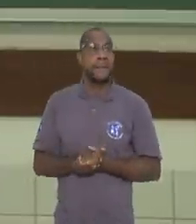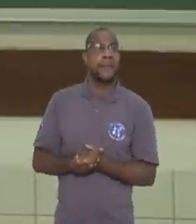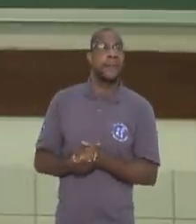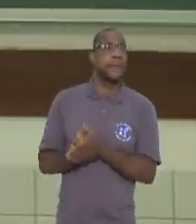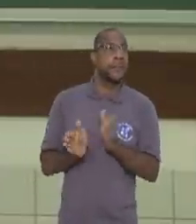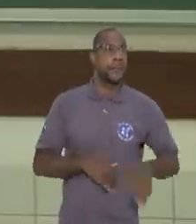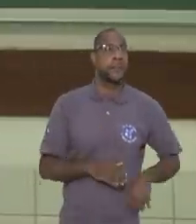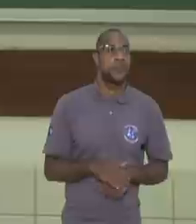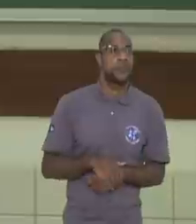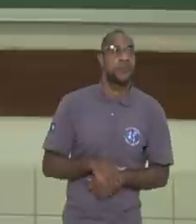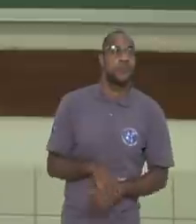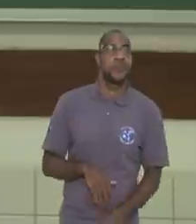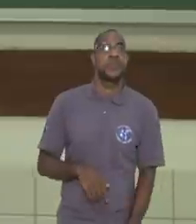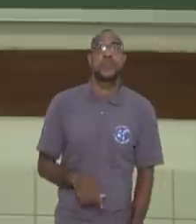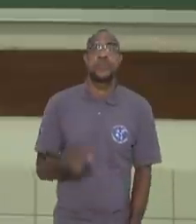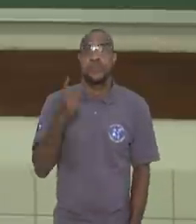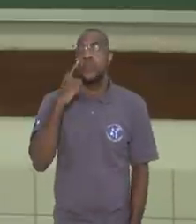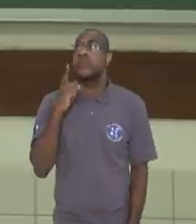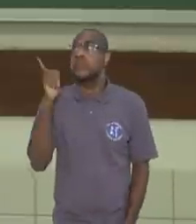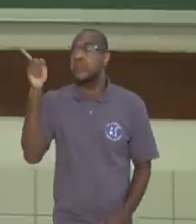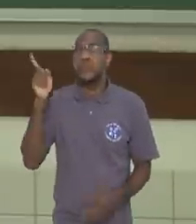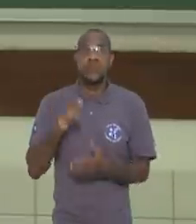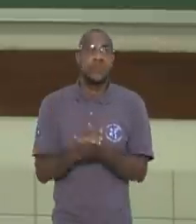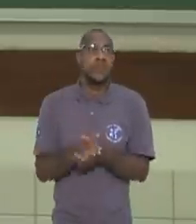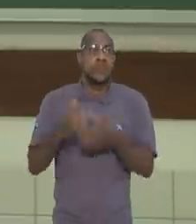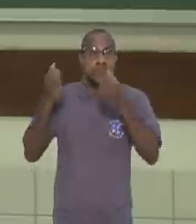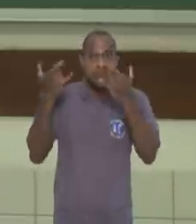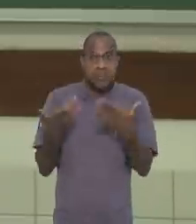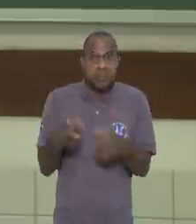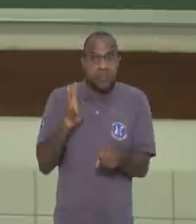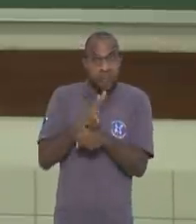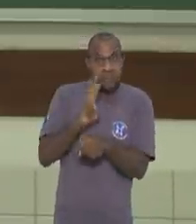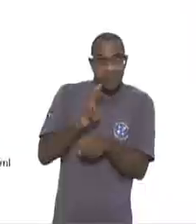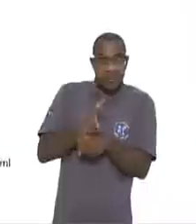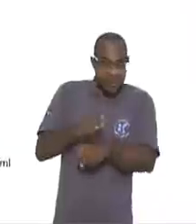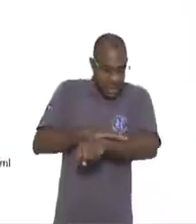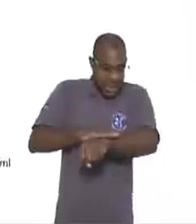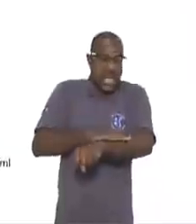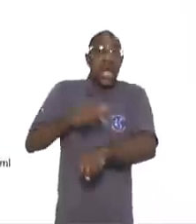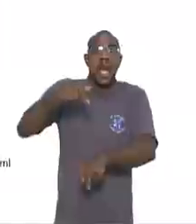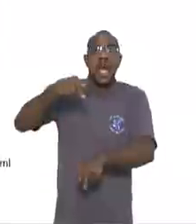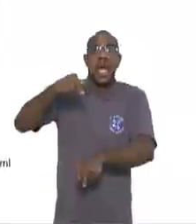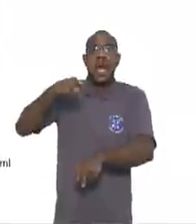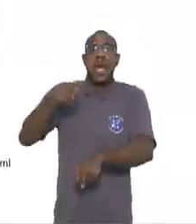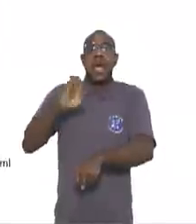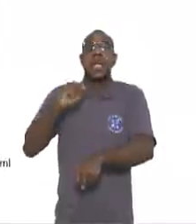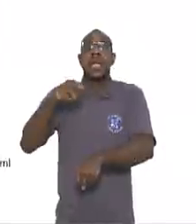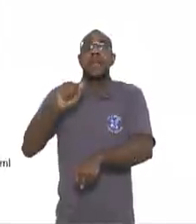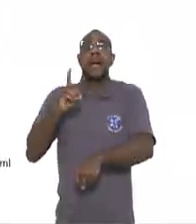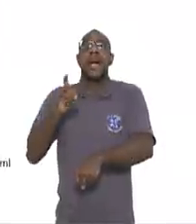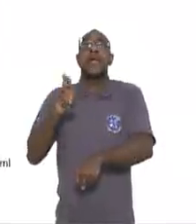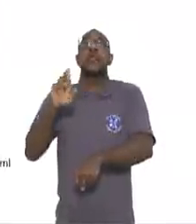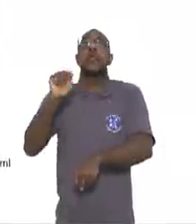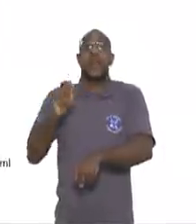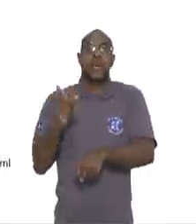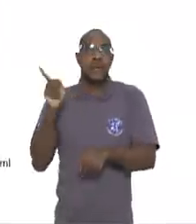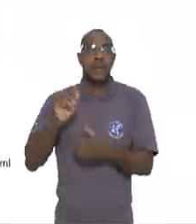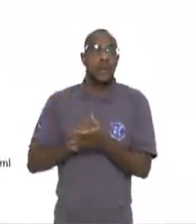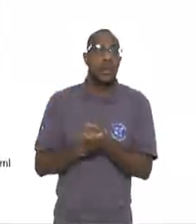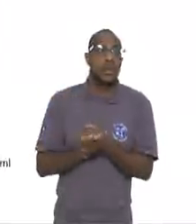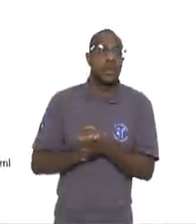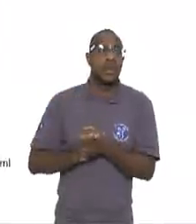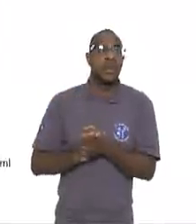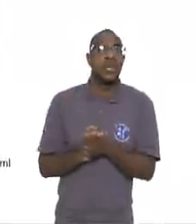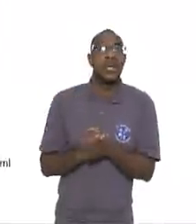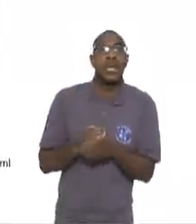só esses outros três recortes aqui falando também de tratamento de queimadura. Vou ler só por cima, né, para a gente não gastar muito tempo.